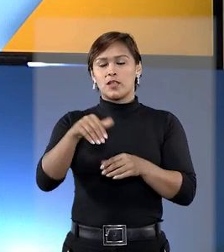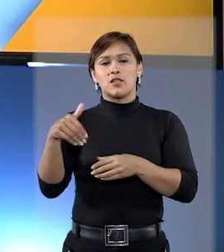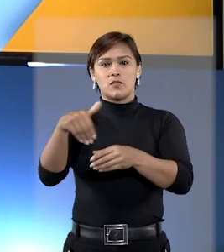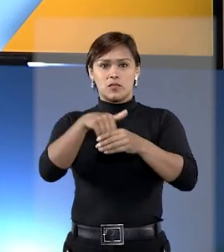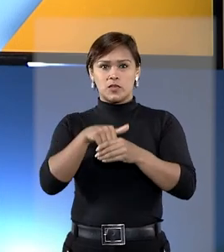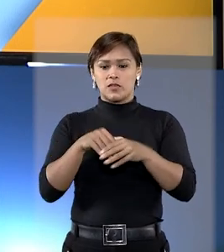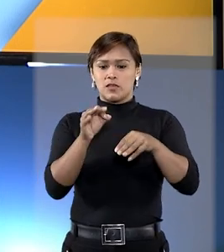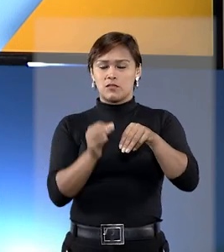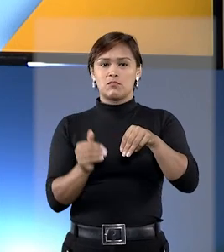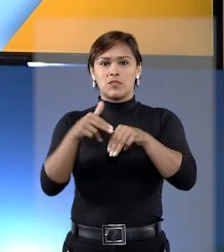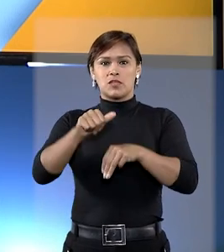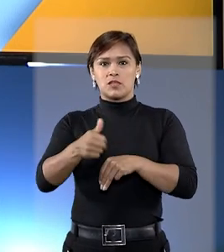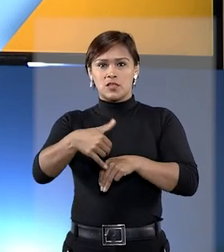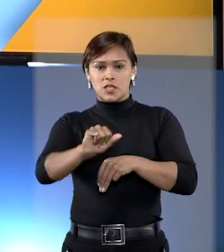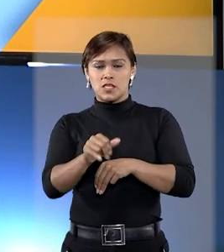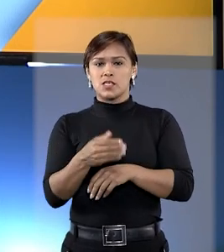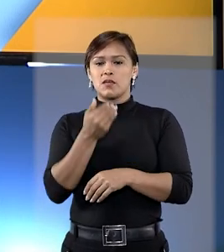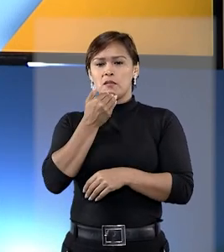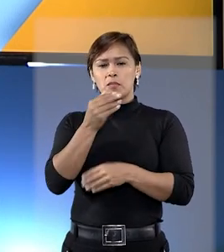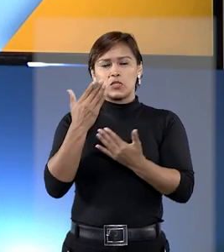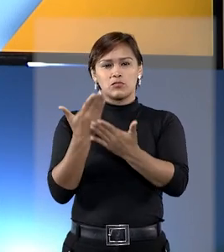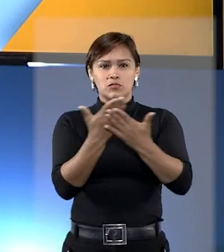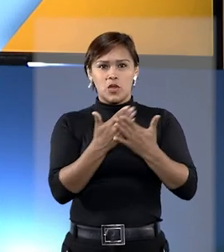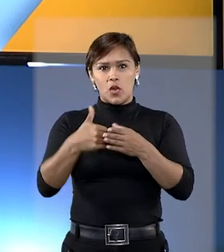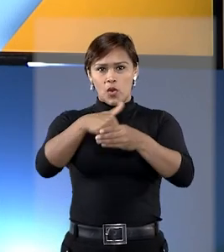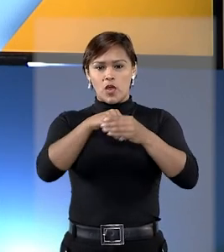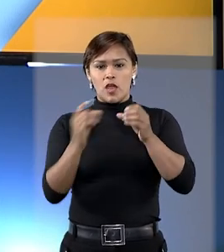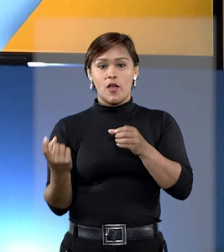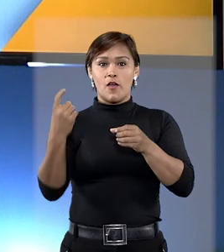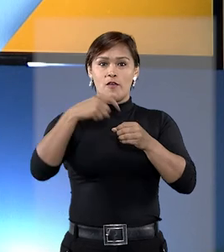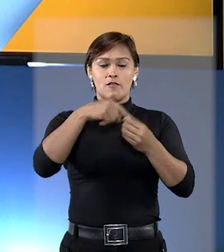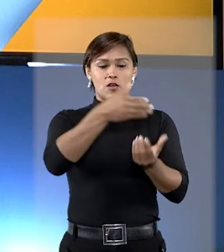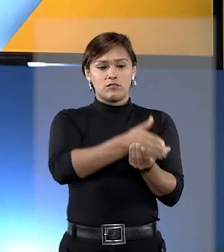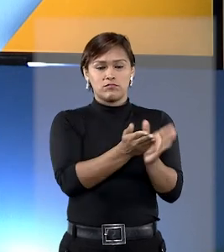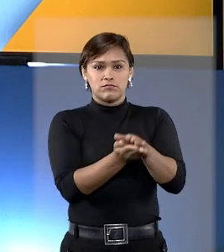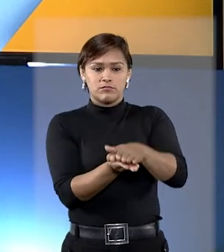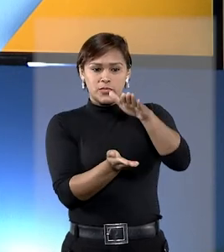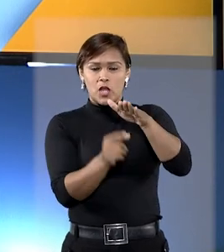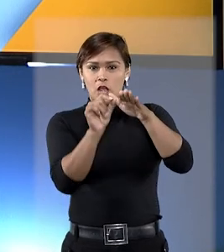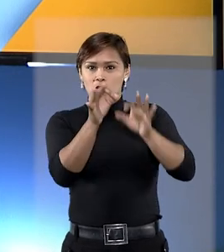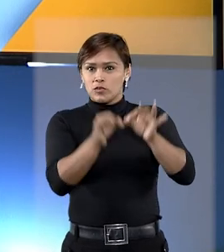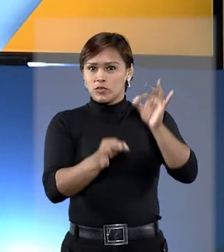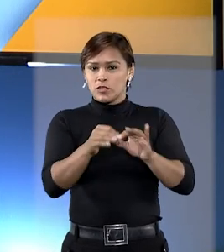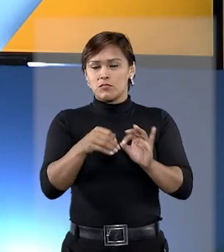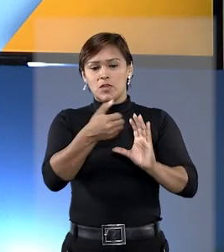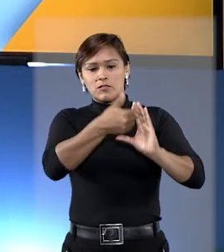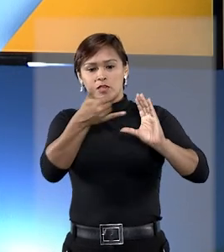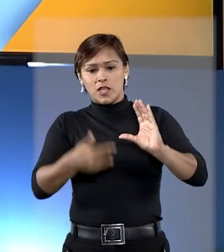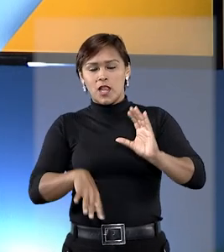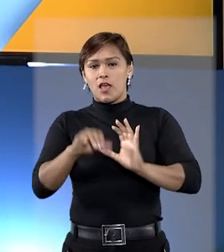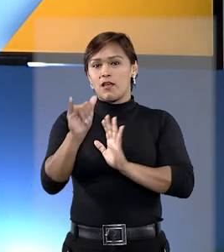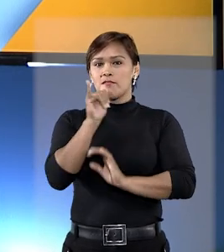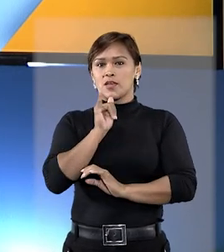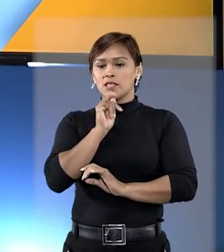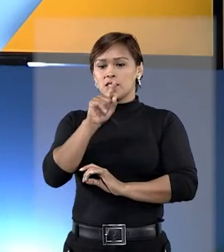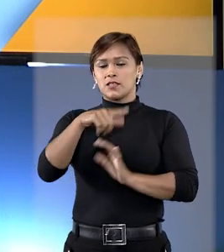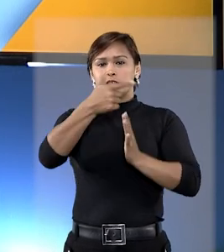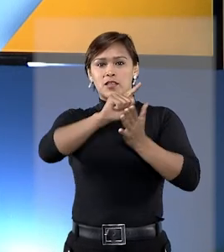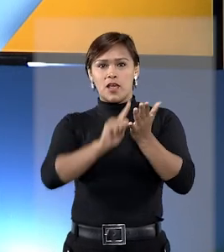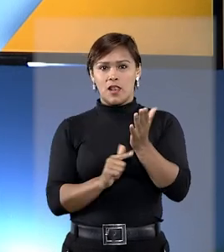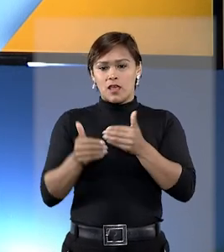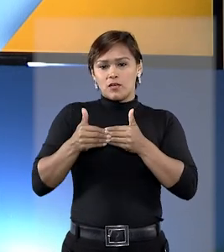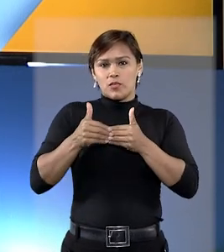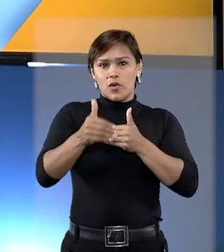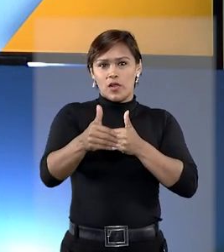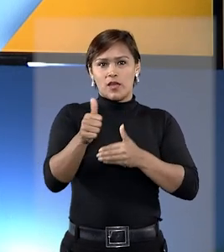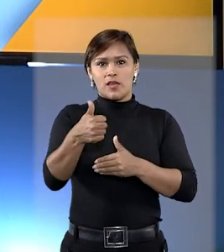ocasião, a ministra Nancy Andrighi pediu vista e, com a retomada do julgamento, votou pelo caráter exemplificativo da lista